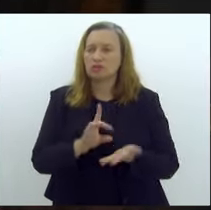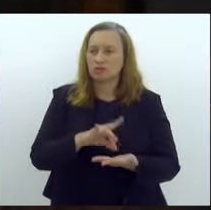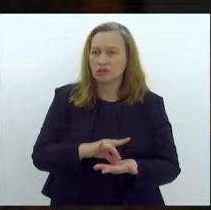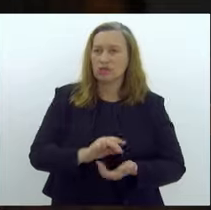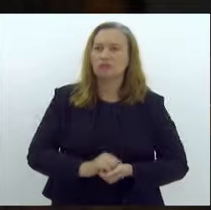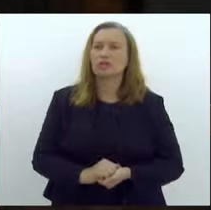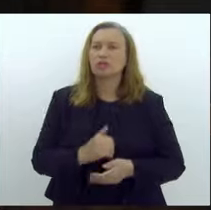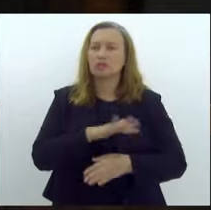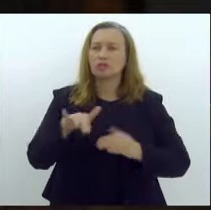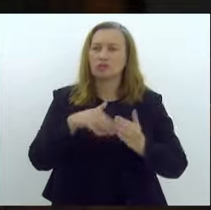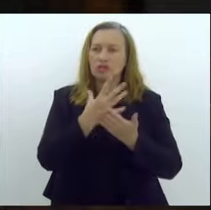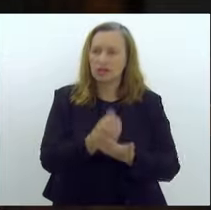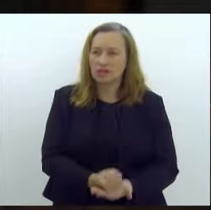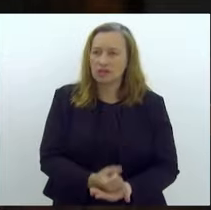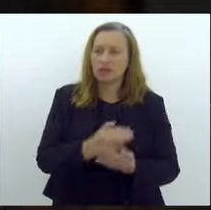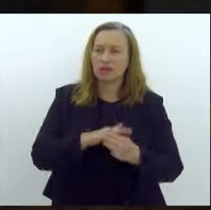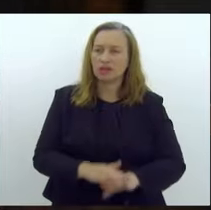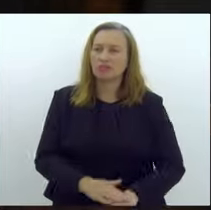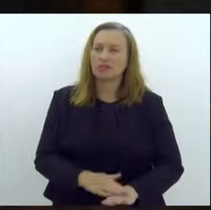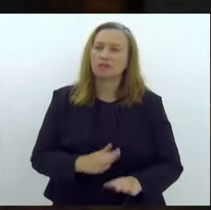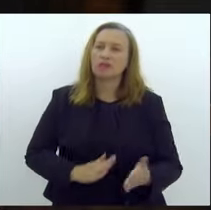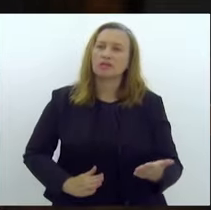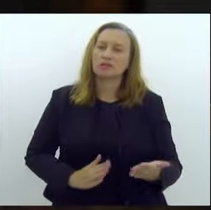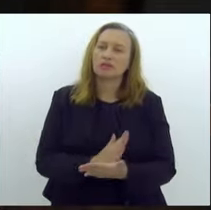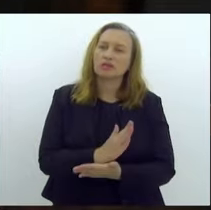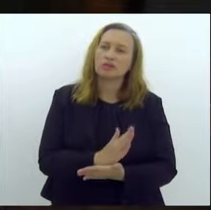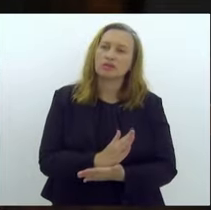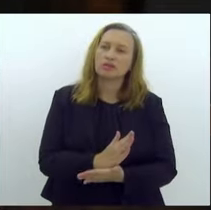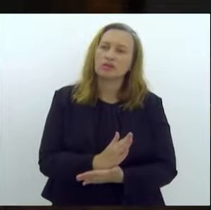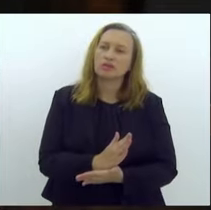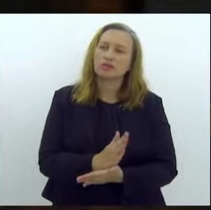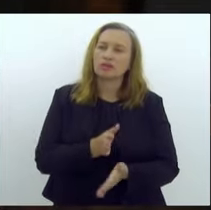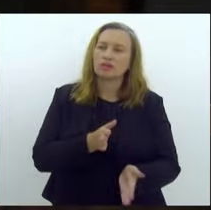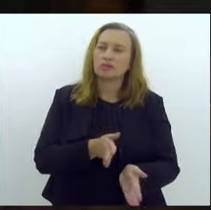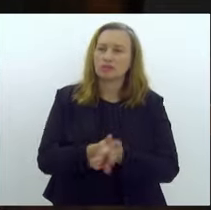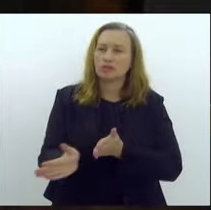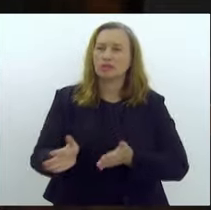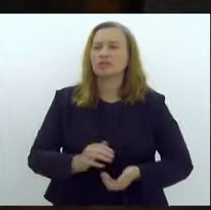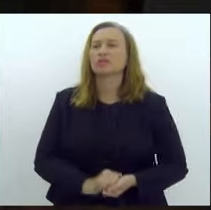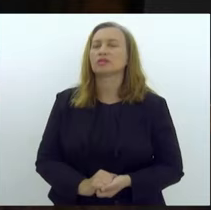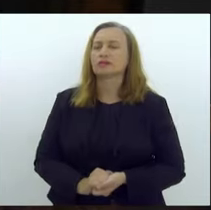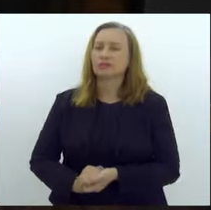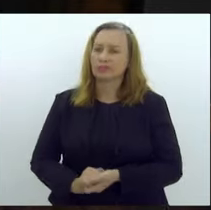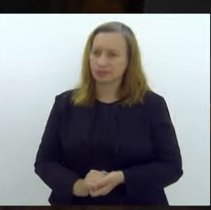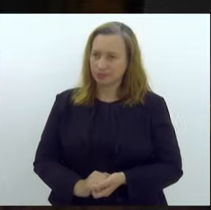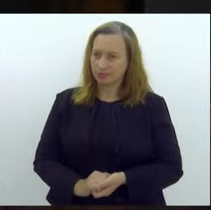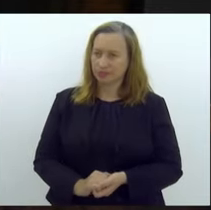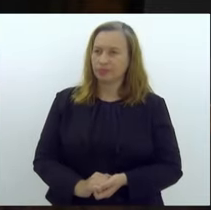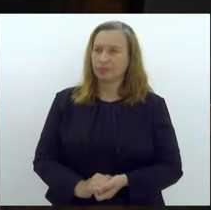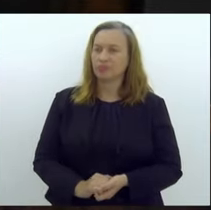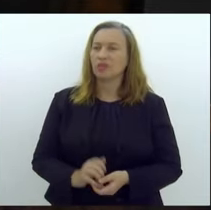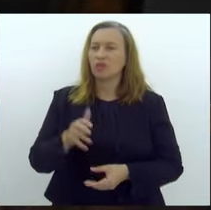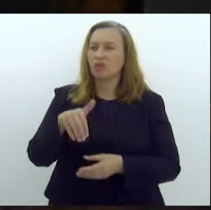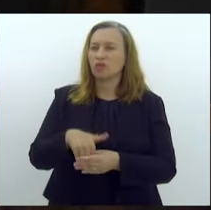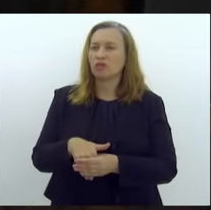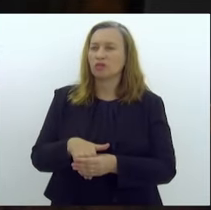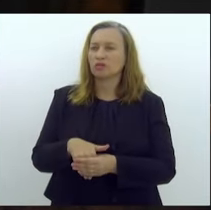original. Senhores que aprovam, permaneçam como estão, aprovado, vai à promulgação. Consignar o